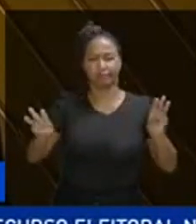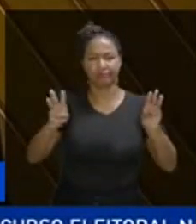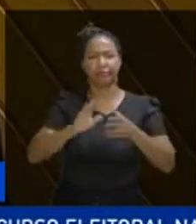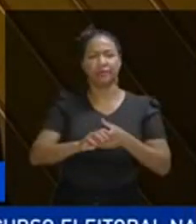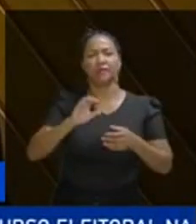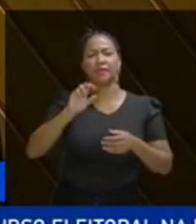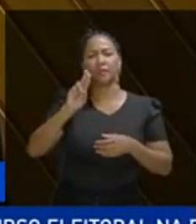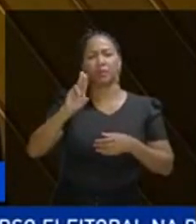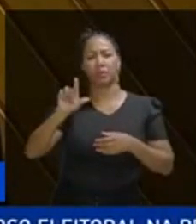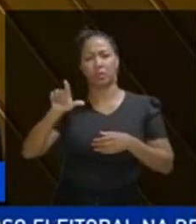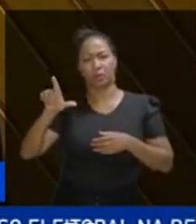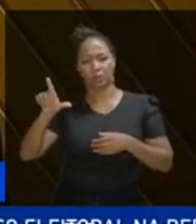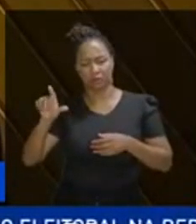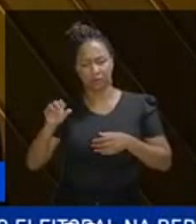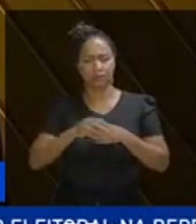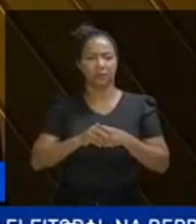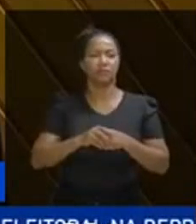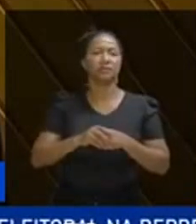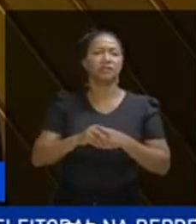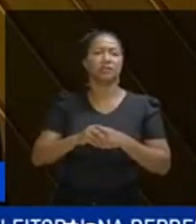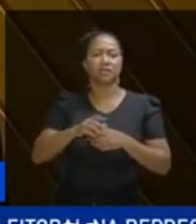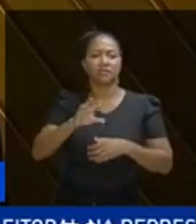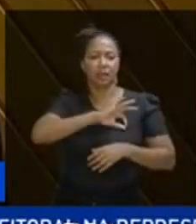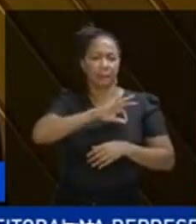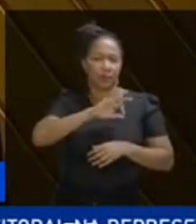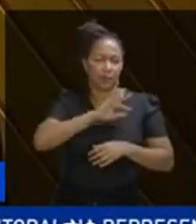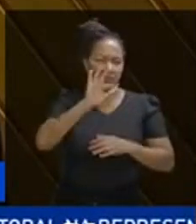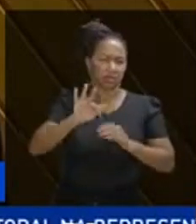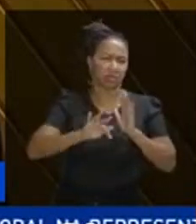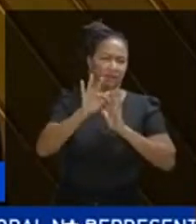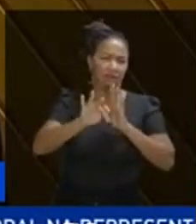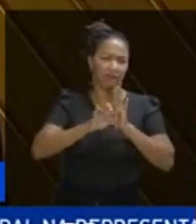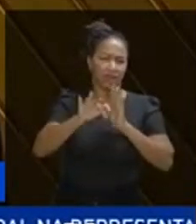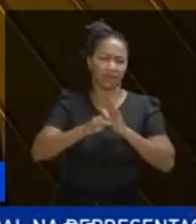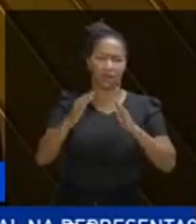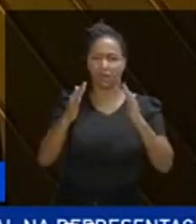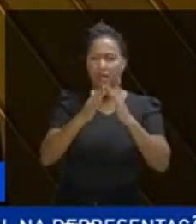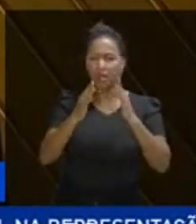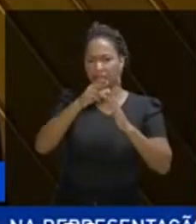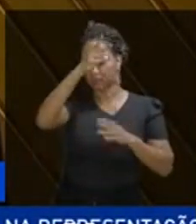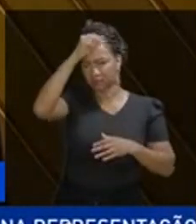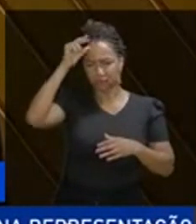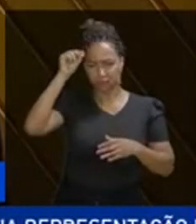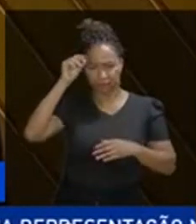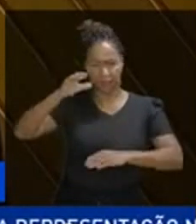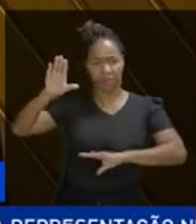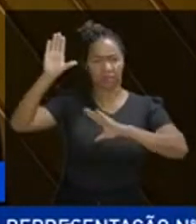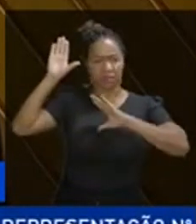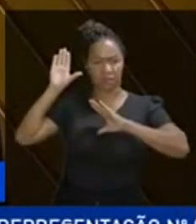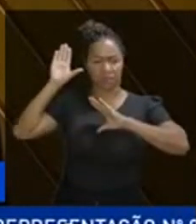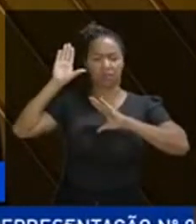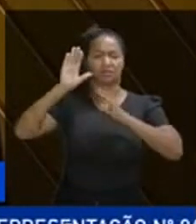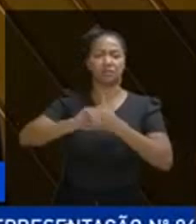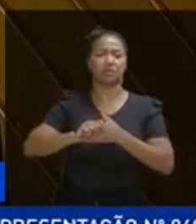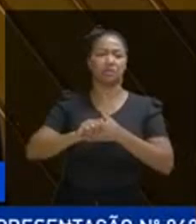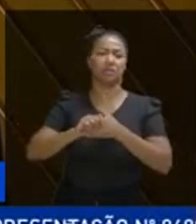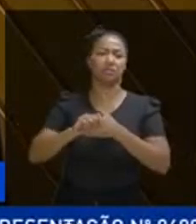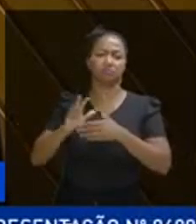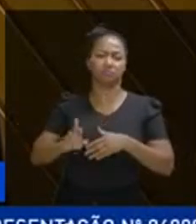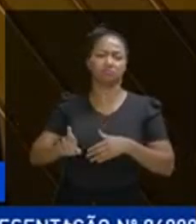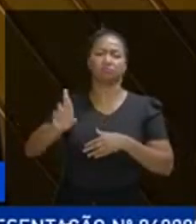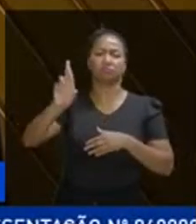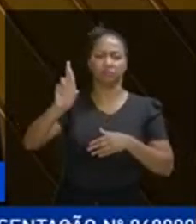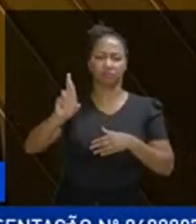UOL, que aborda uma ação da Polícia Federal na casa do prefeito de Macapá e candidato à reeleição pela coligação